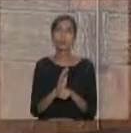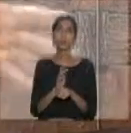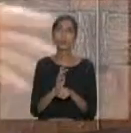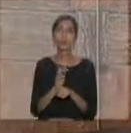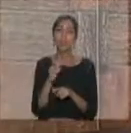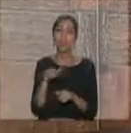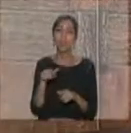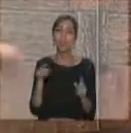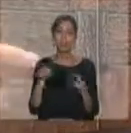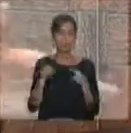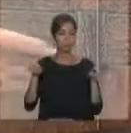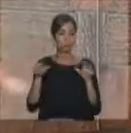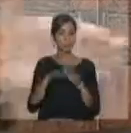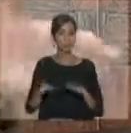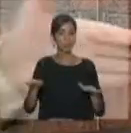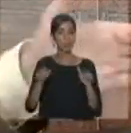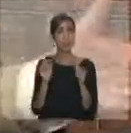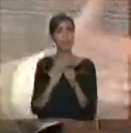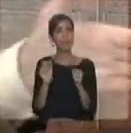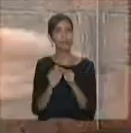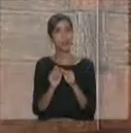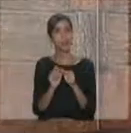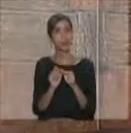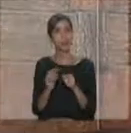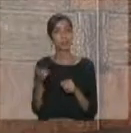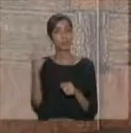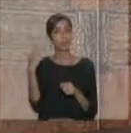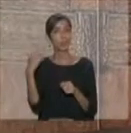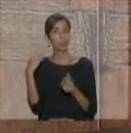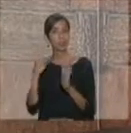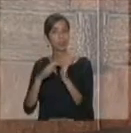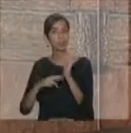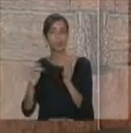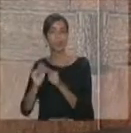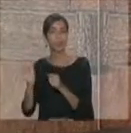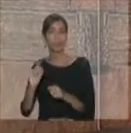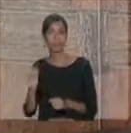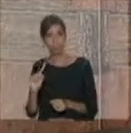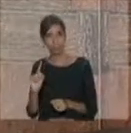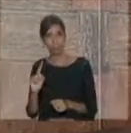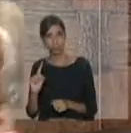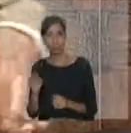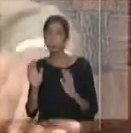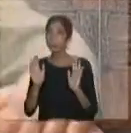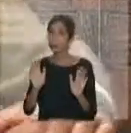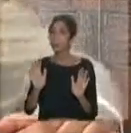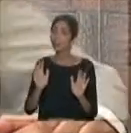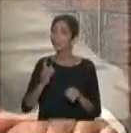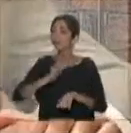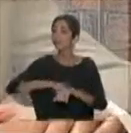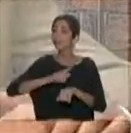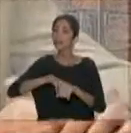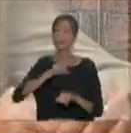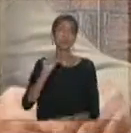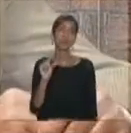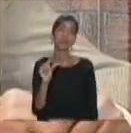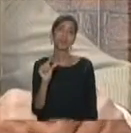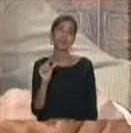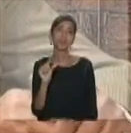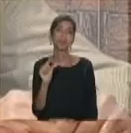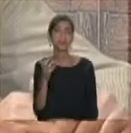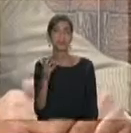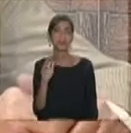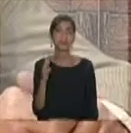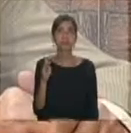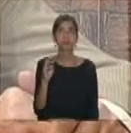um espaço para nego fazer o que não fazia nas suas redações, né? Mas durou pouco, durou uns